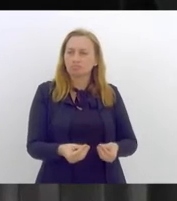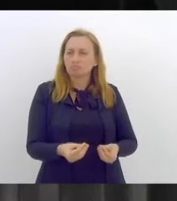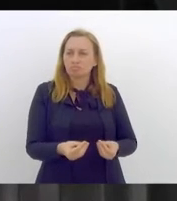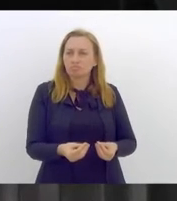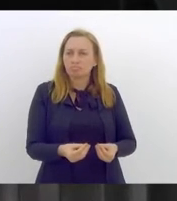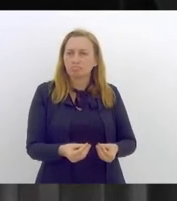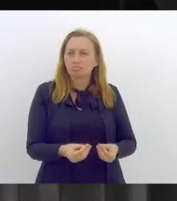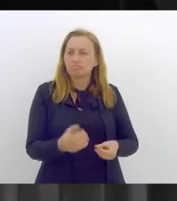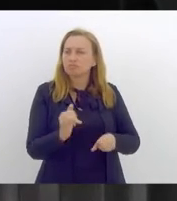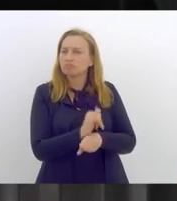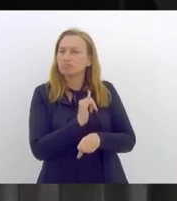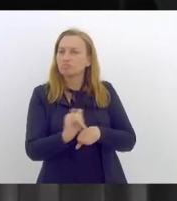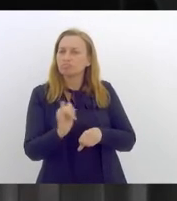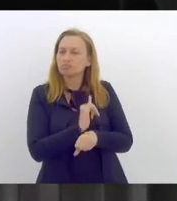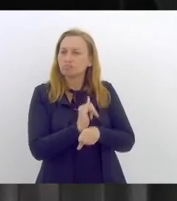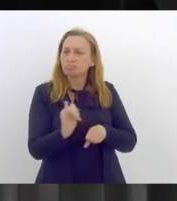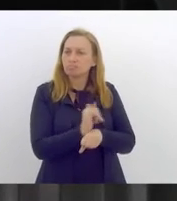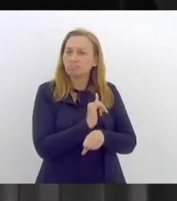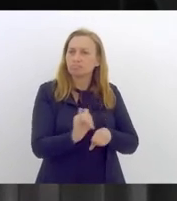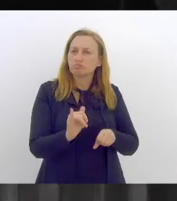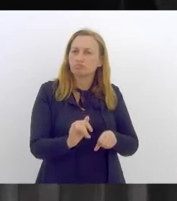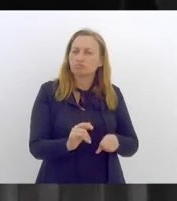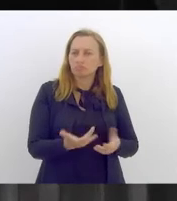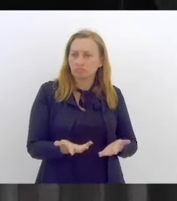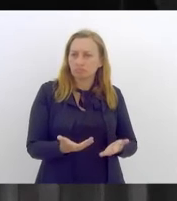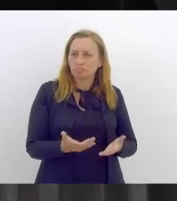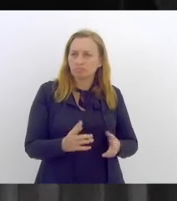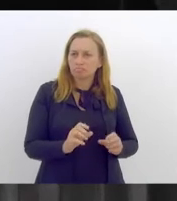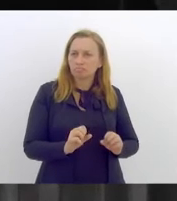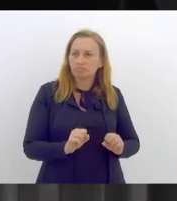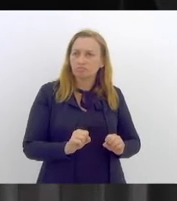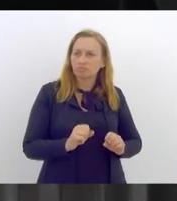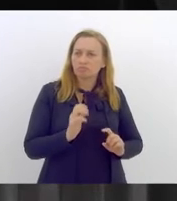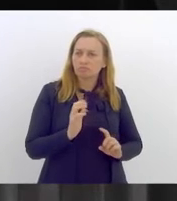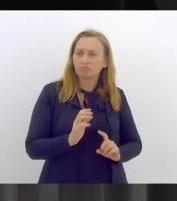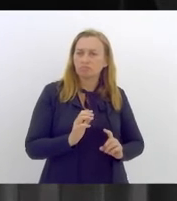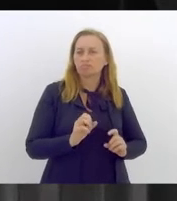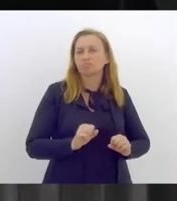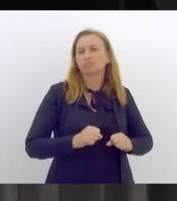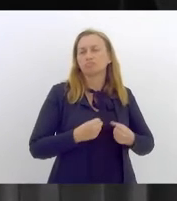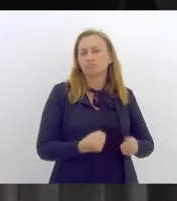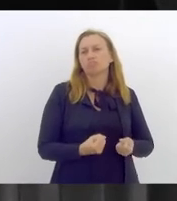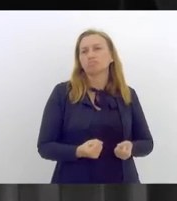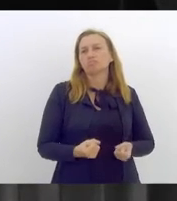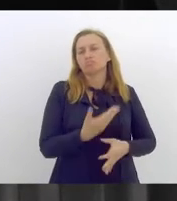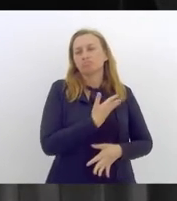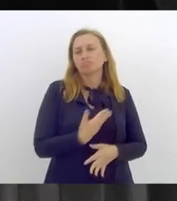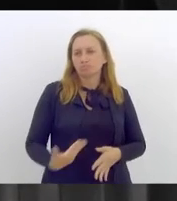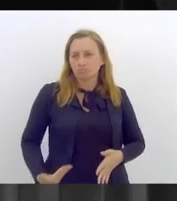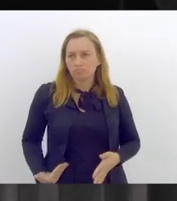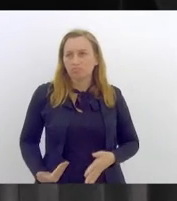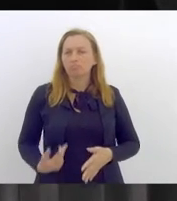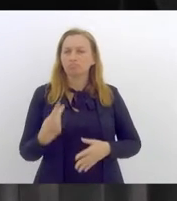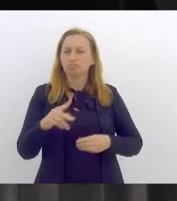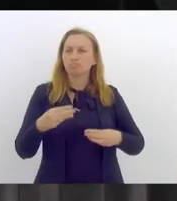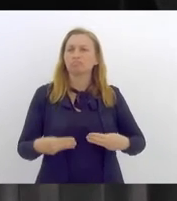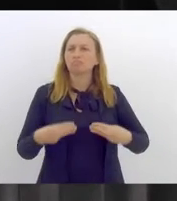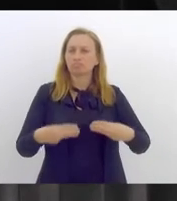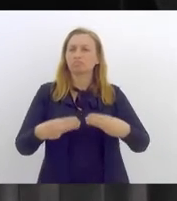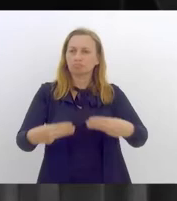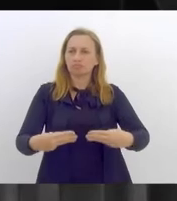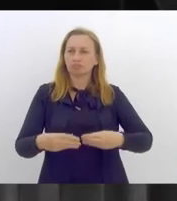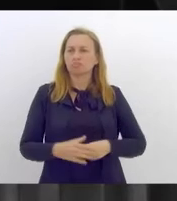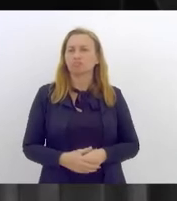aderir aos mecanismos, né, de deflação forçadas pelo governo Bolsonaro e pelo seu ministro,